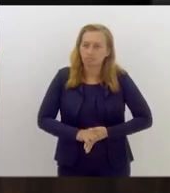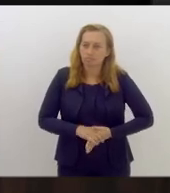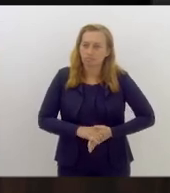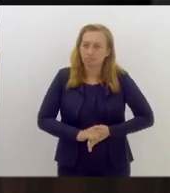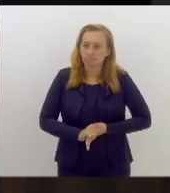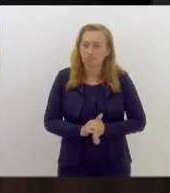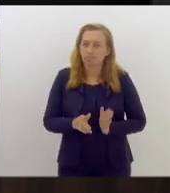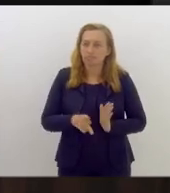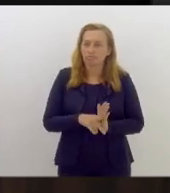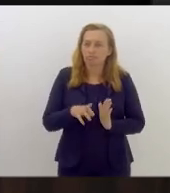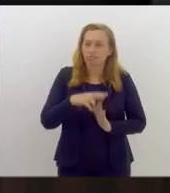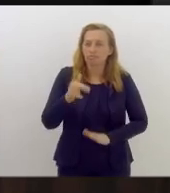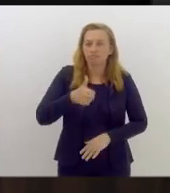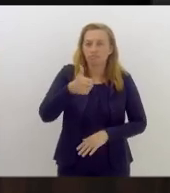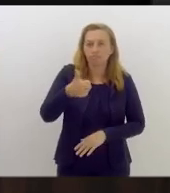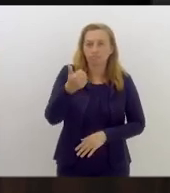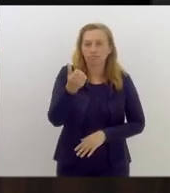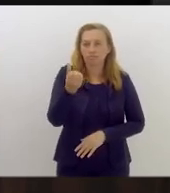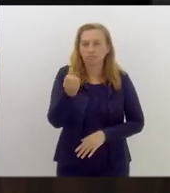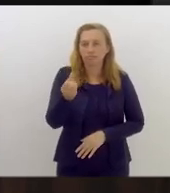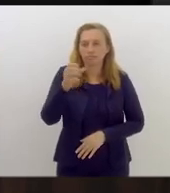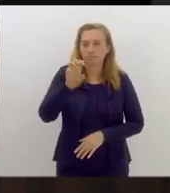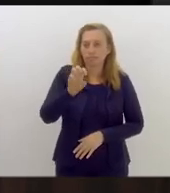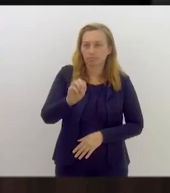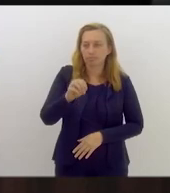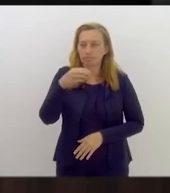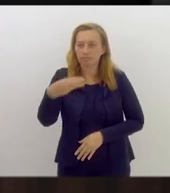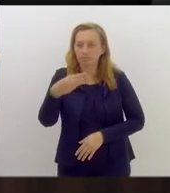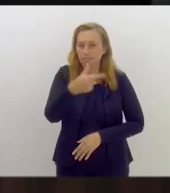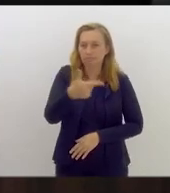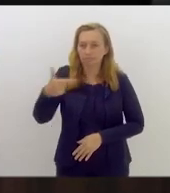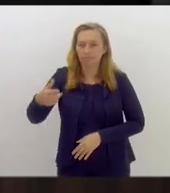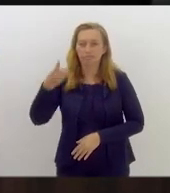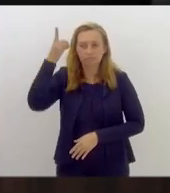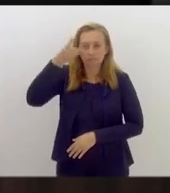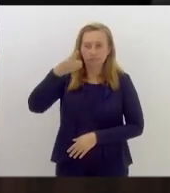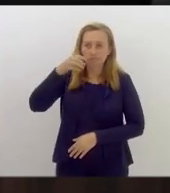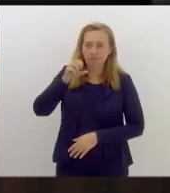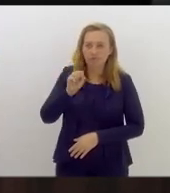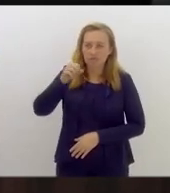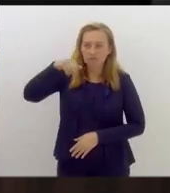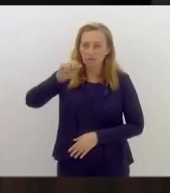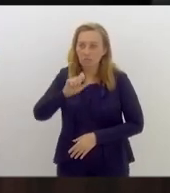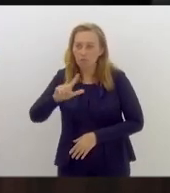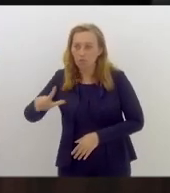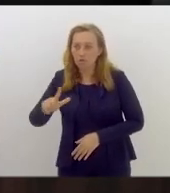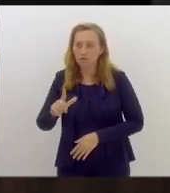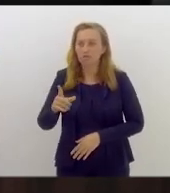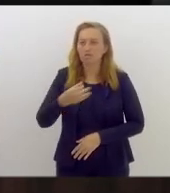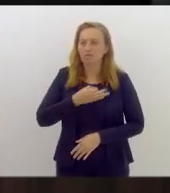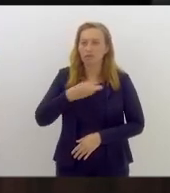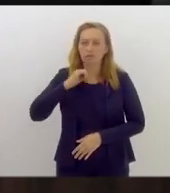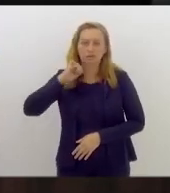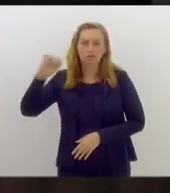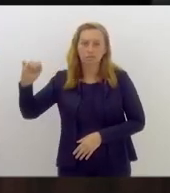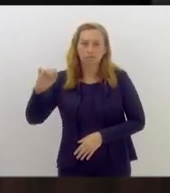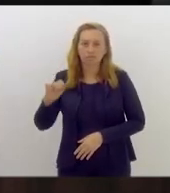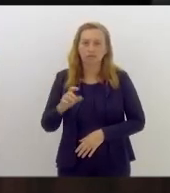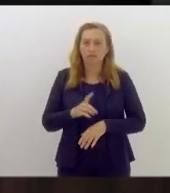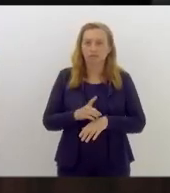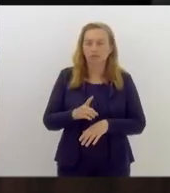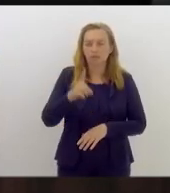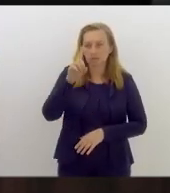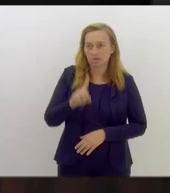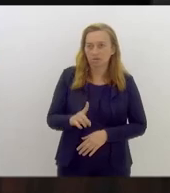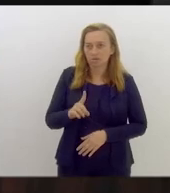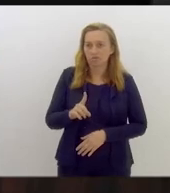Projeto de resolução 1603 de 22, de autoria do deputado Samuel Malafaia. Concede a medalha a Tiradentes, seu respectivo diploma ao diretor de